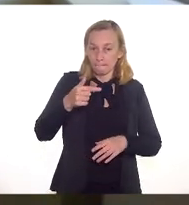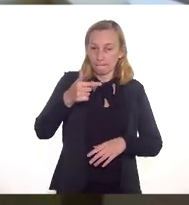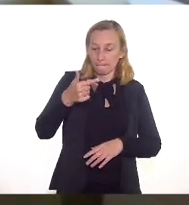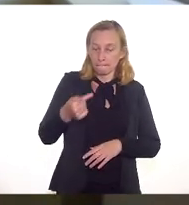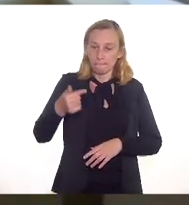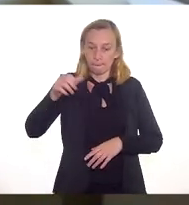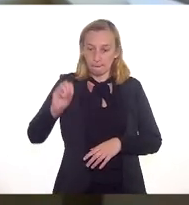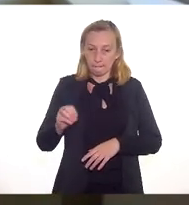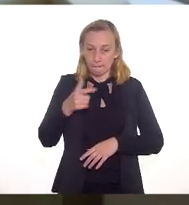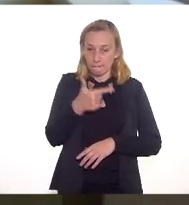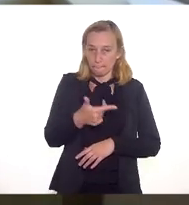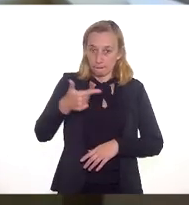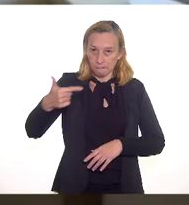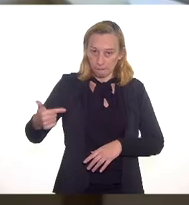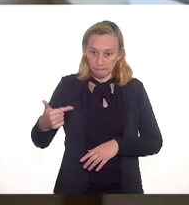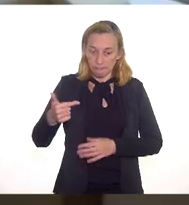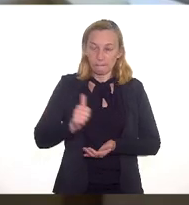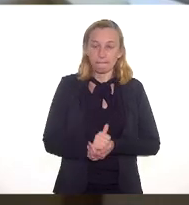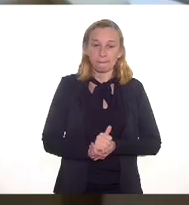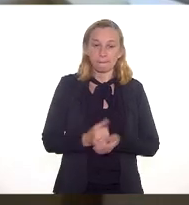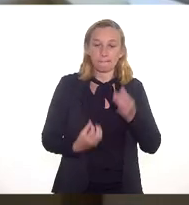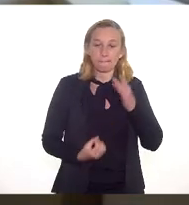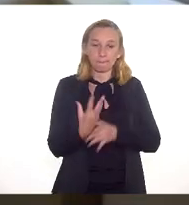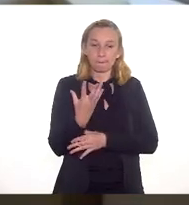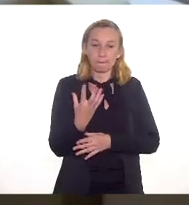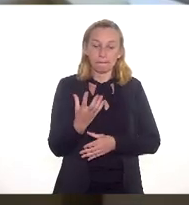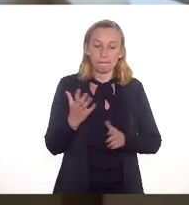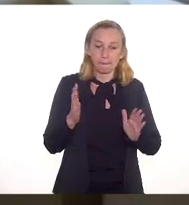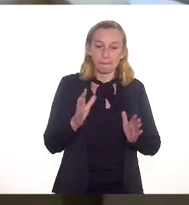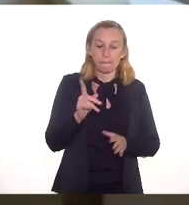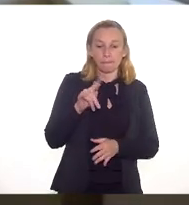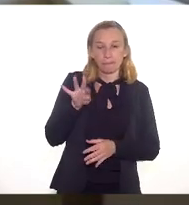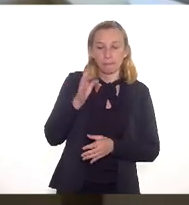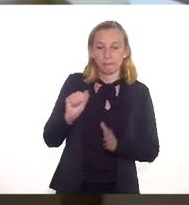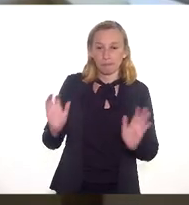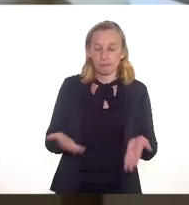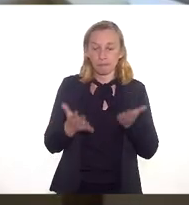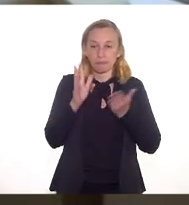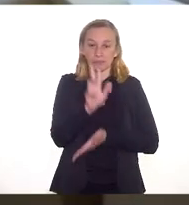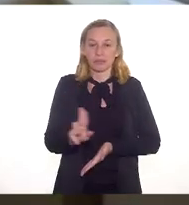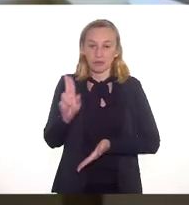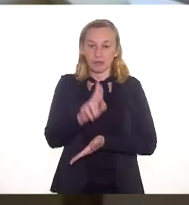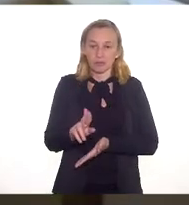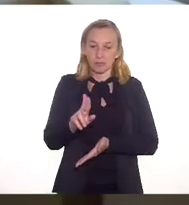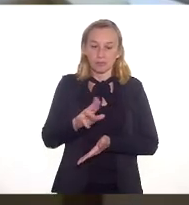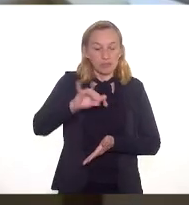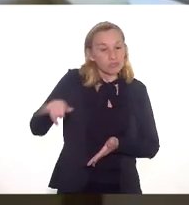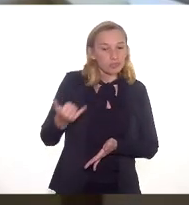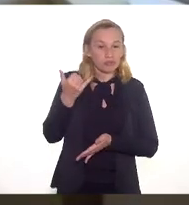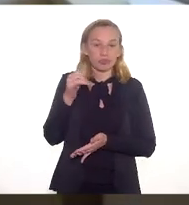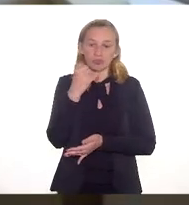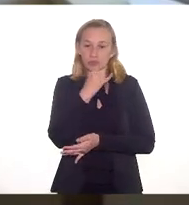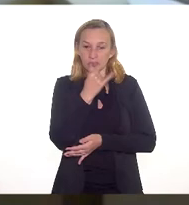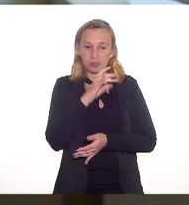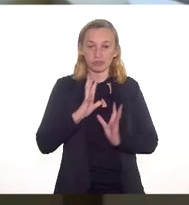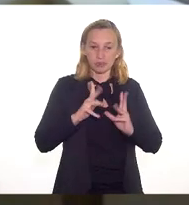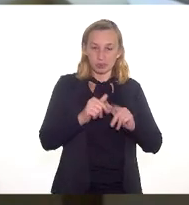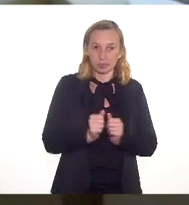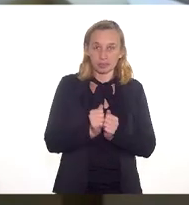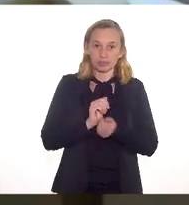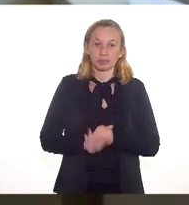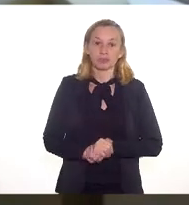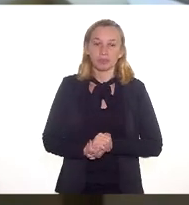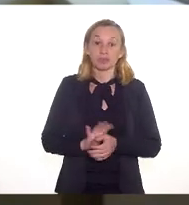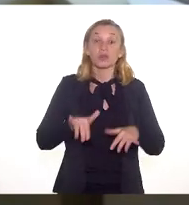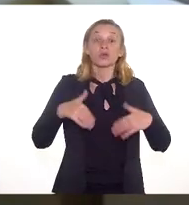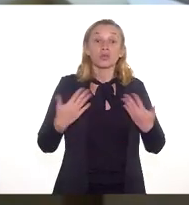de 2002 para criar o programa de incentivo à utilização e aproveitamento de energia limpa.